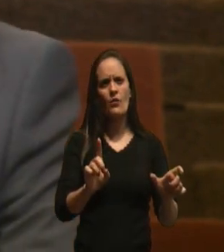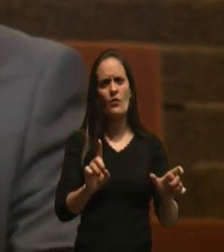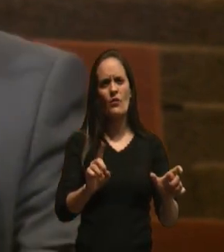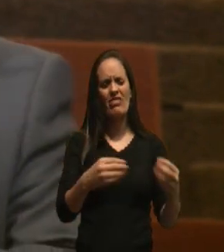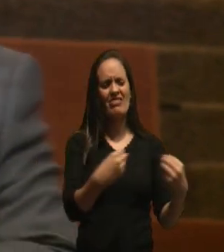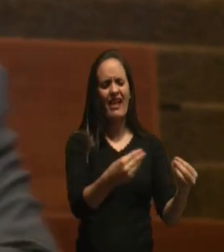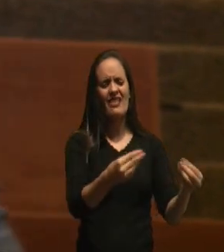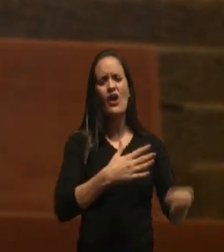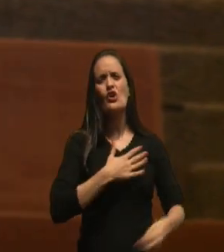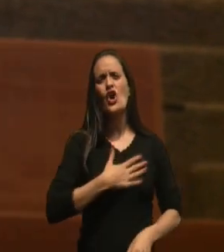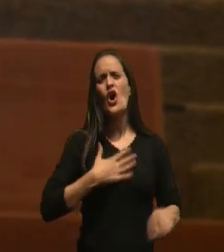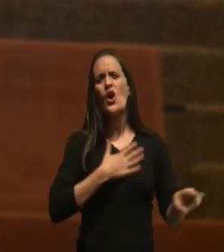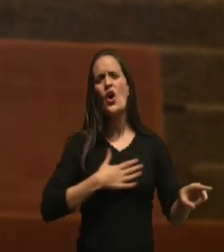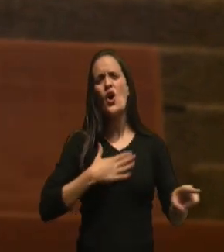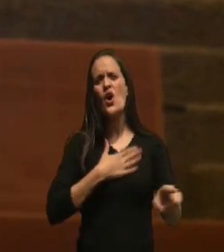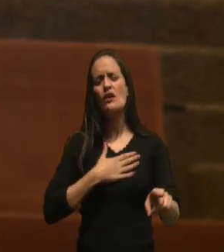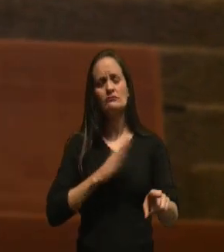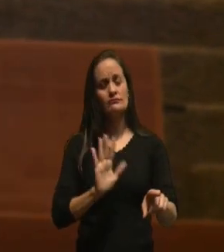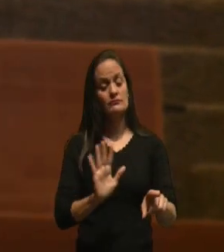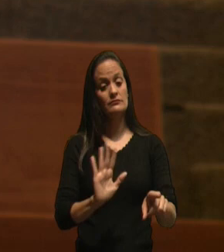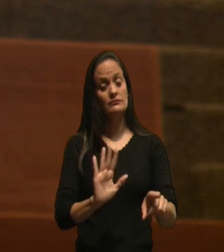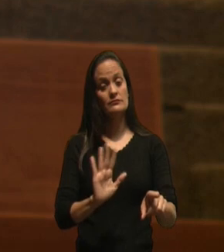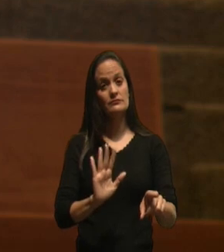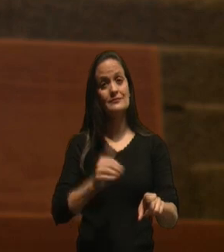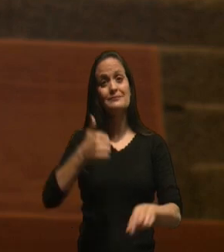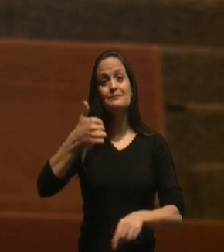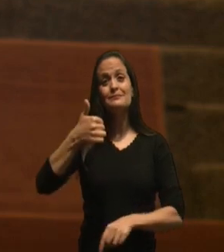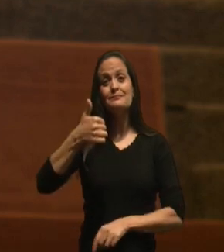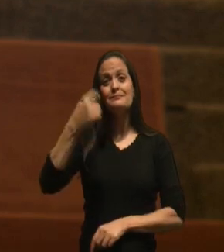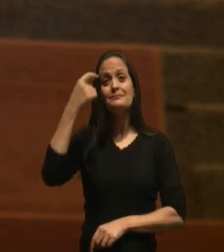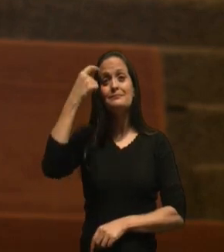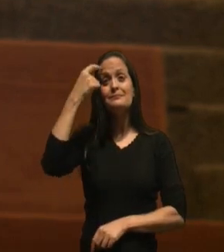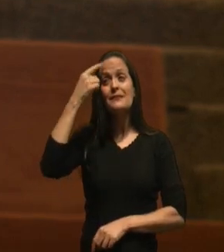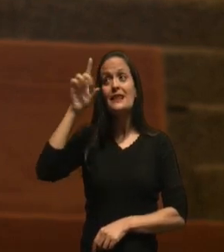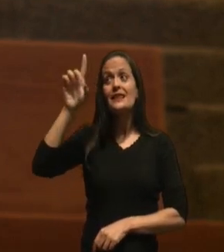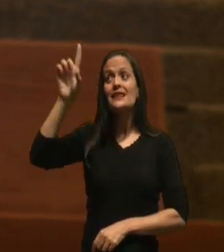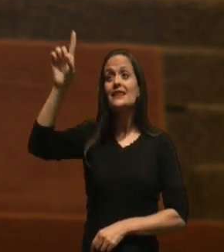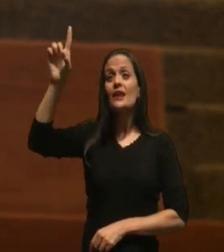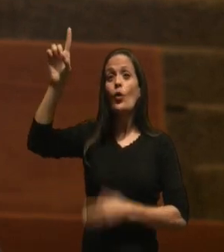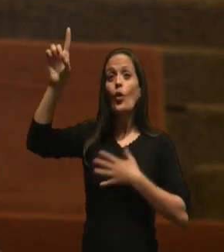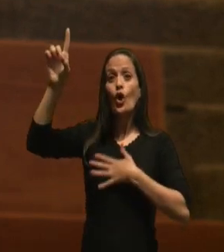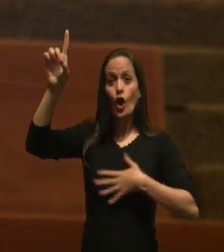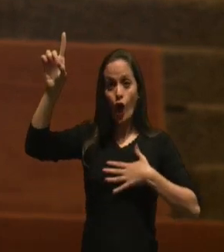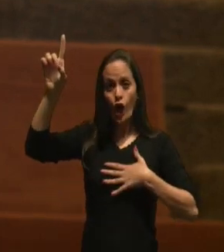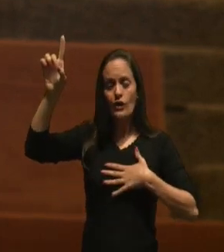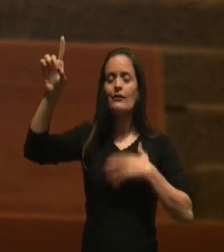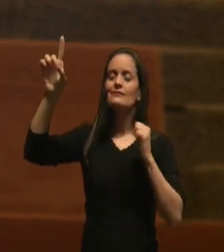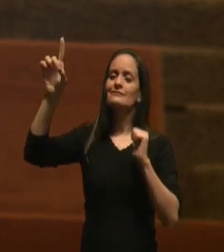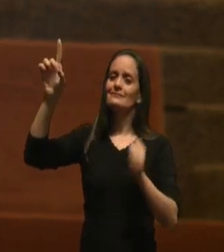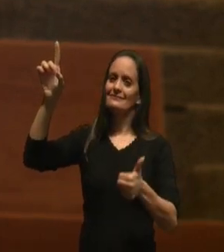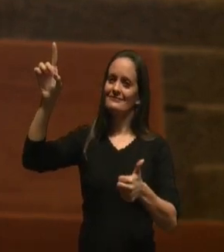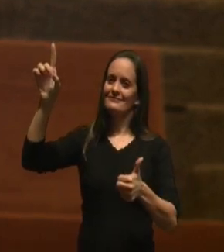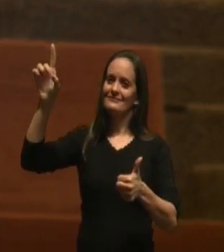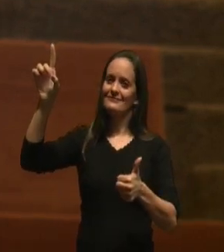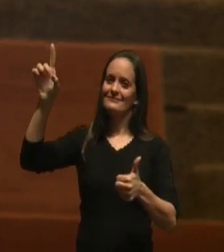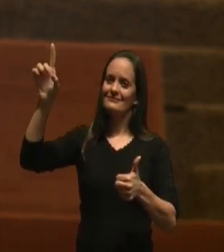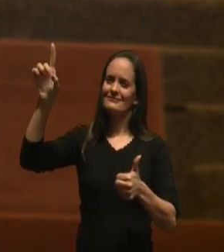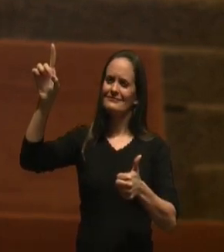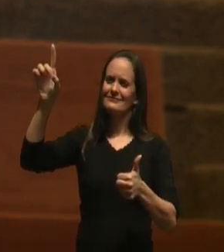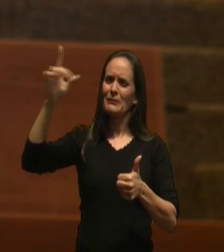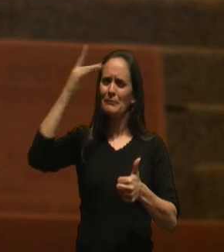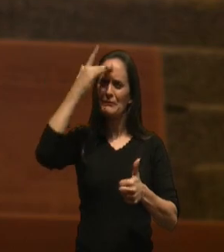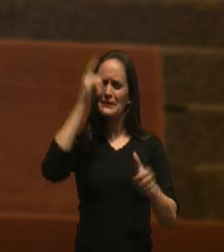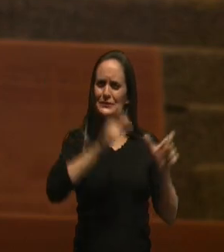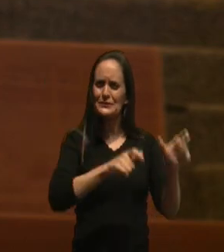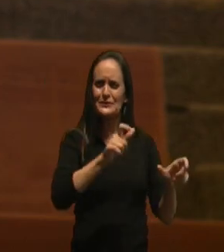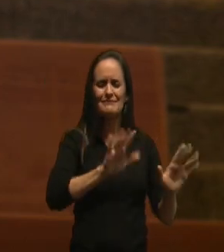ao Senhor, se a decisão que você vai tomar é agradável ao Senhor. Não agrade as pessoas